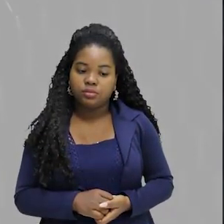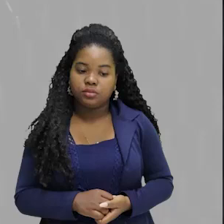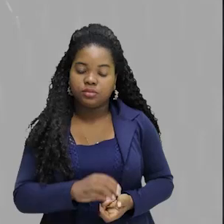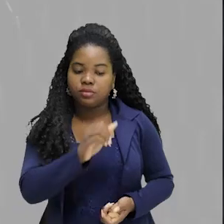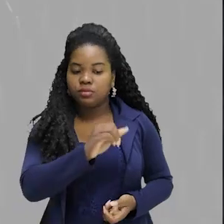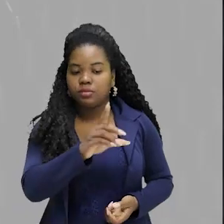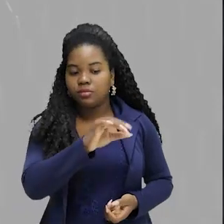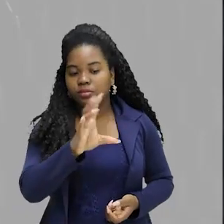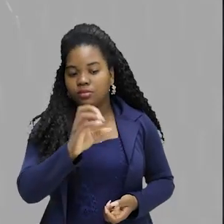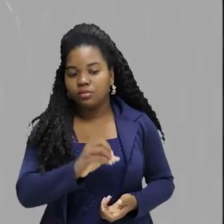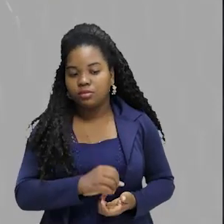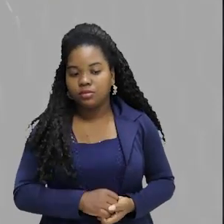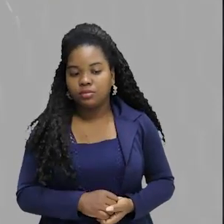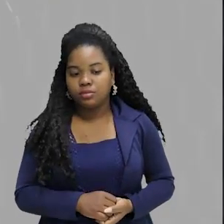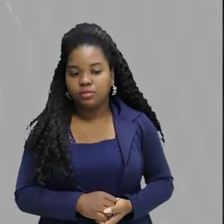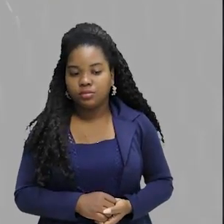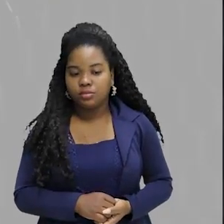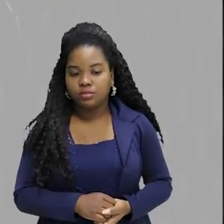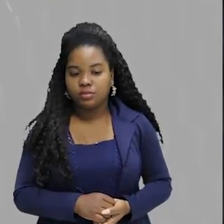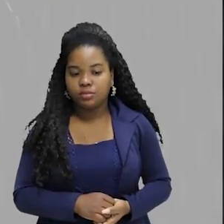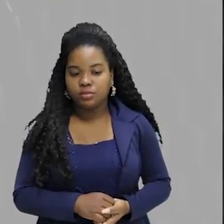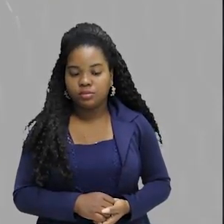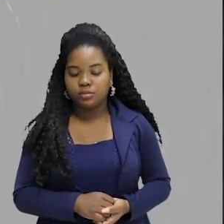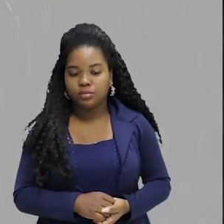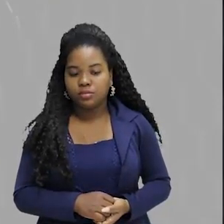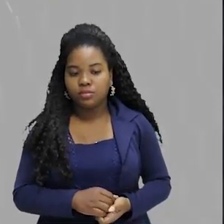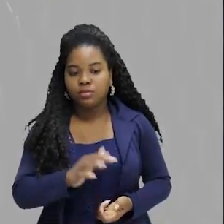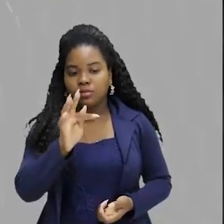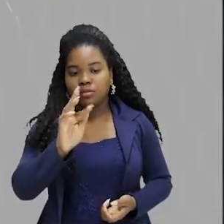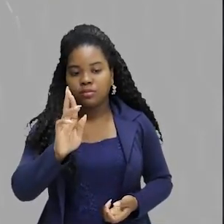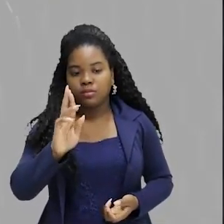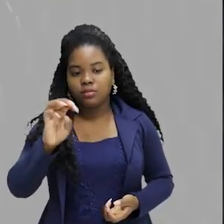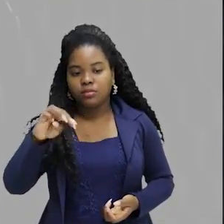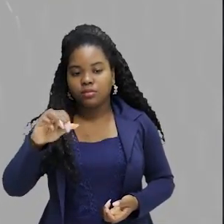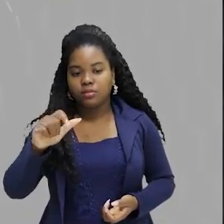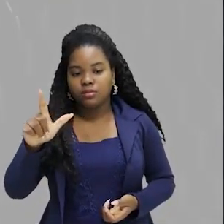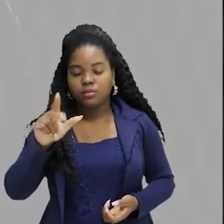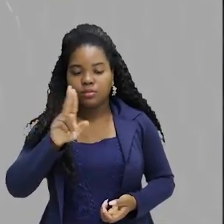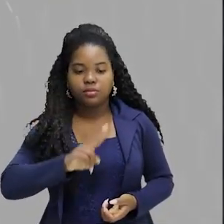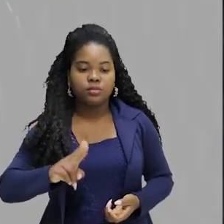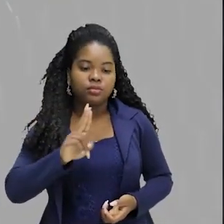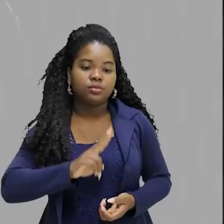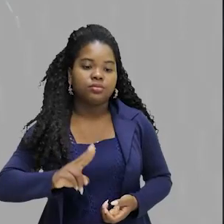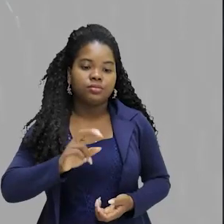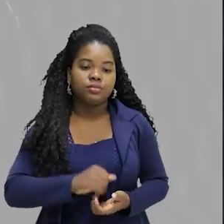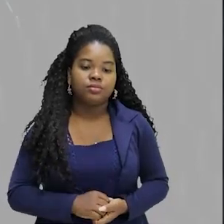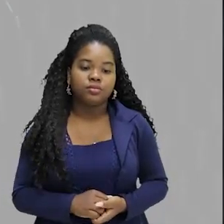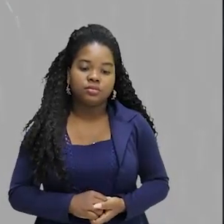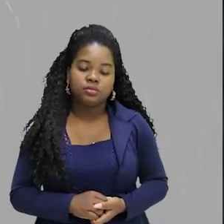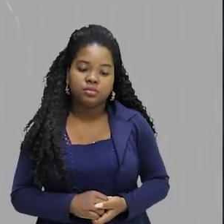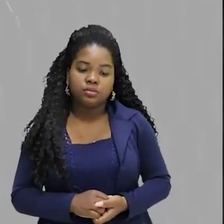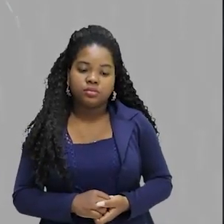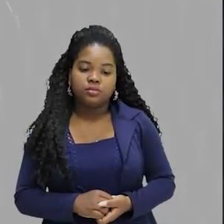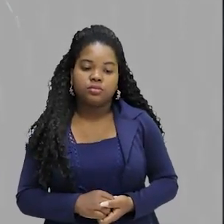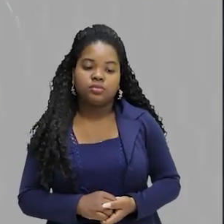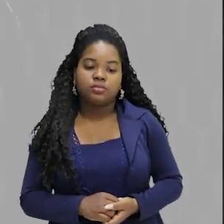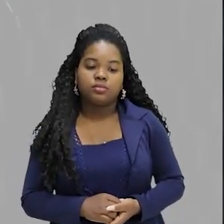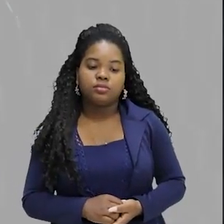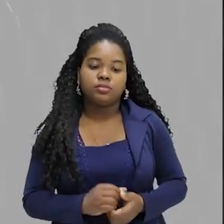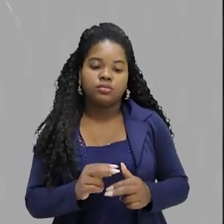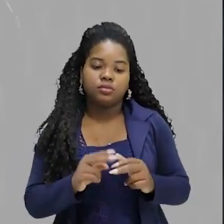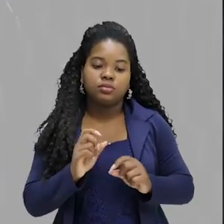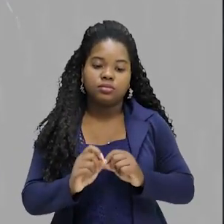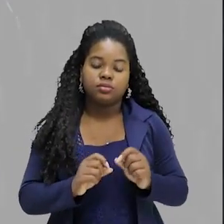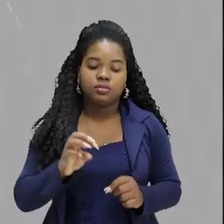para ácido carboxílico. O formaldeído é um nome usual, nome comum, certo? Para